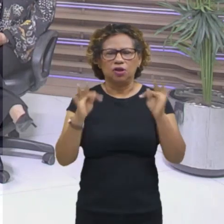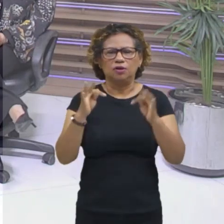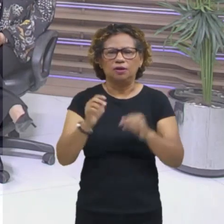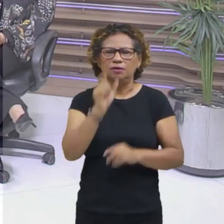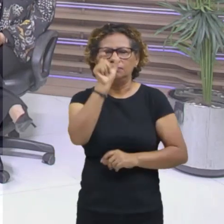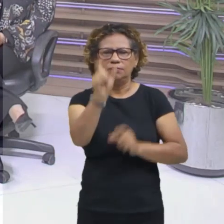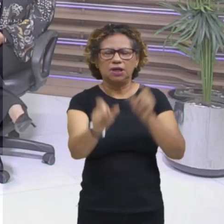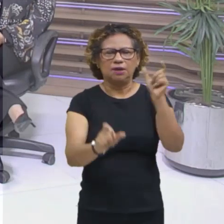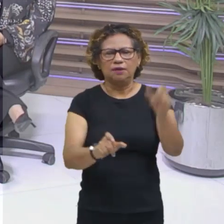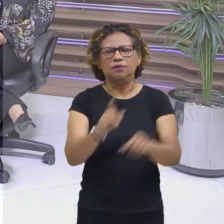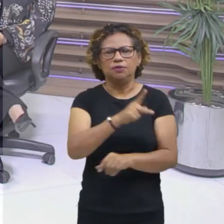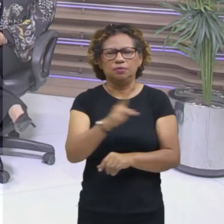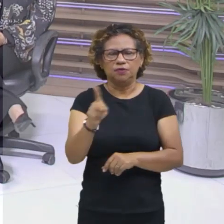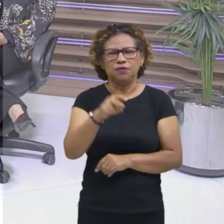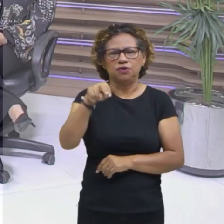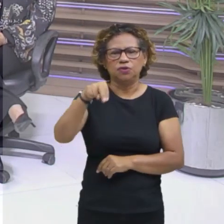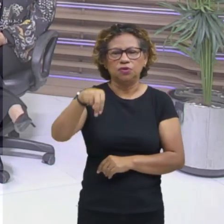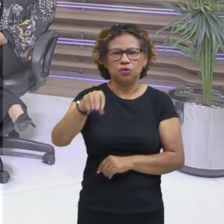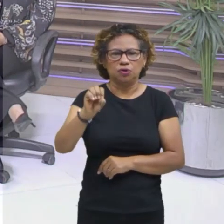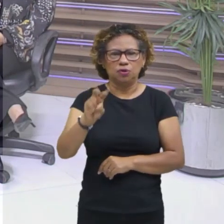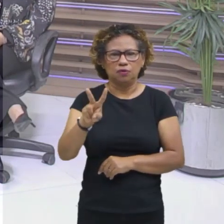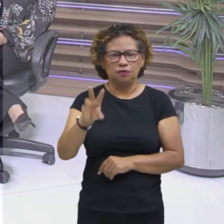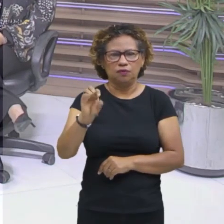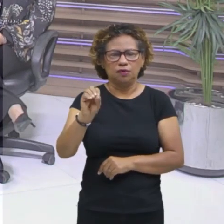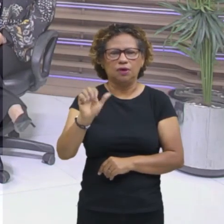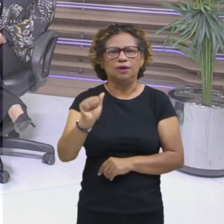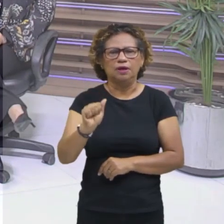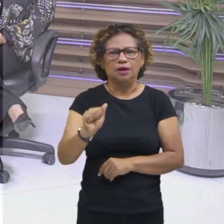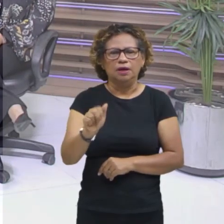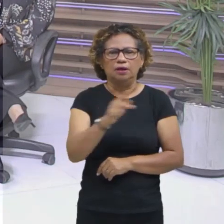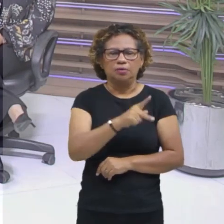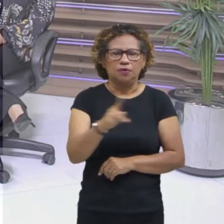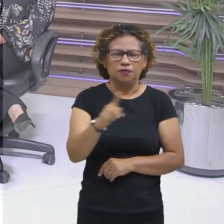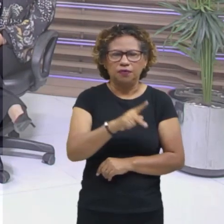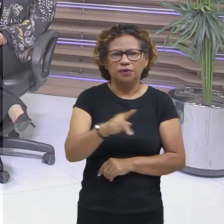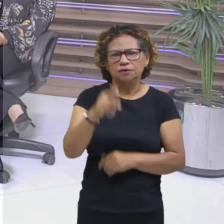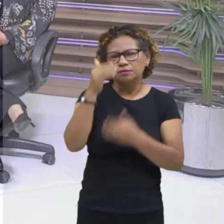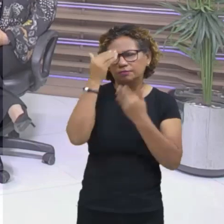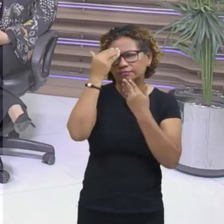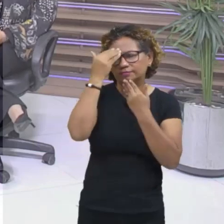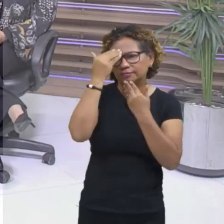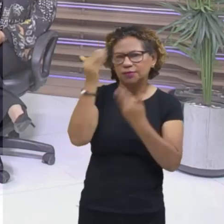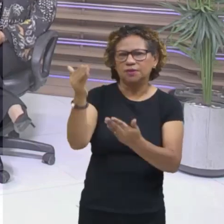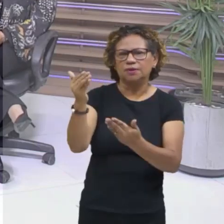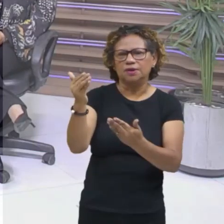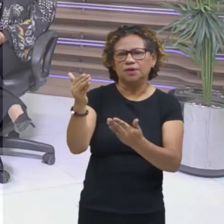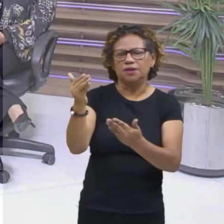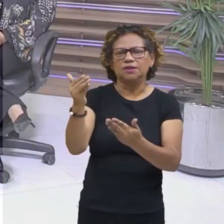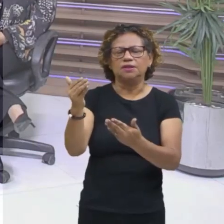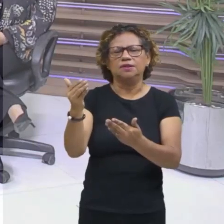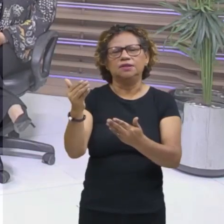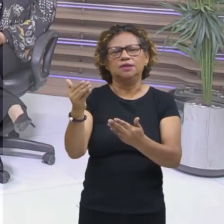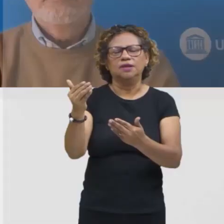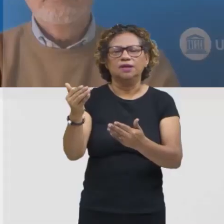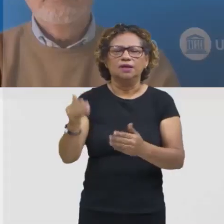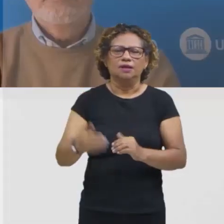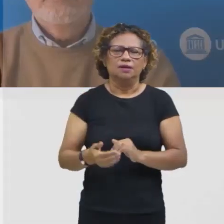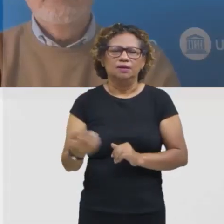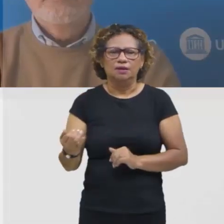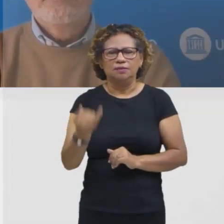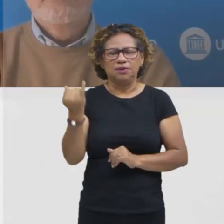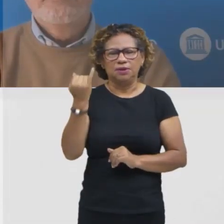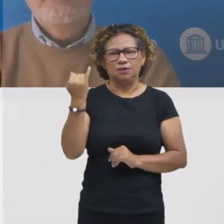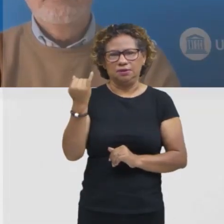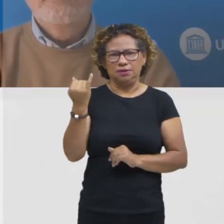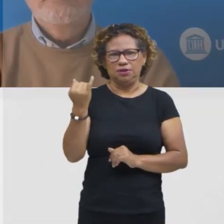registrando aqui alguns comentários que chegam. E, professor Novo, a gente se despede aqui e, assim, a nossa gratidão é imensa